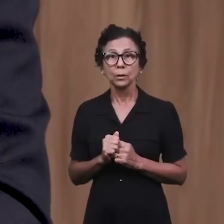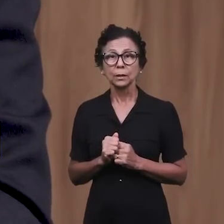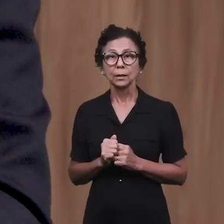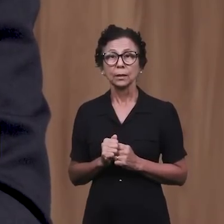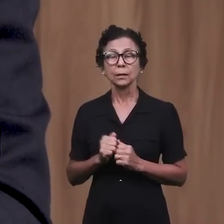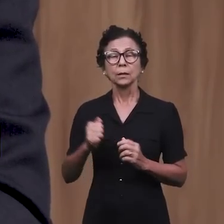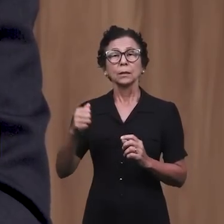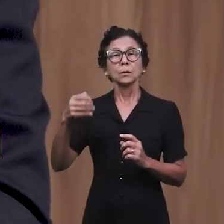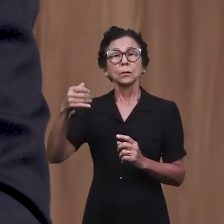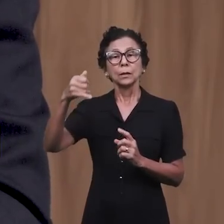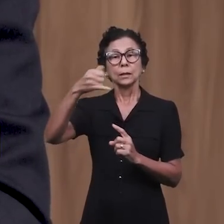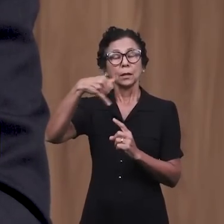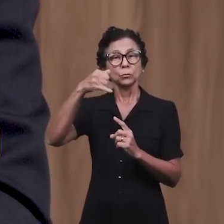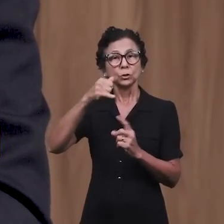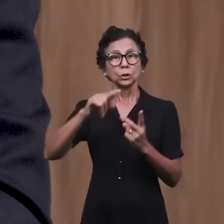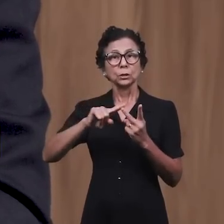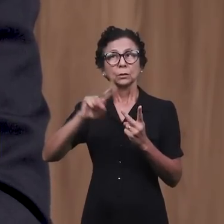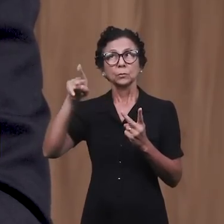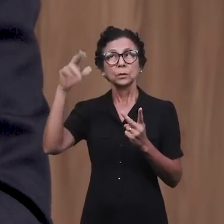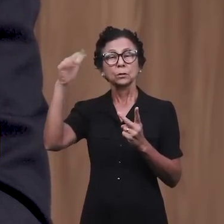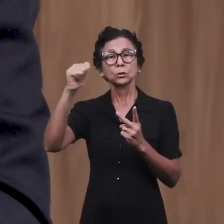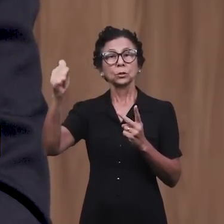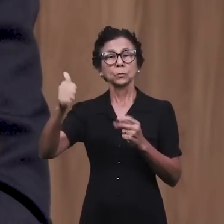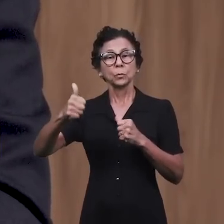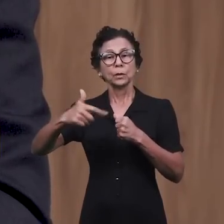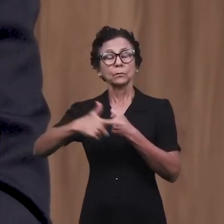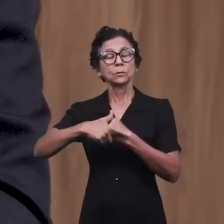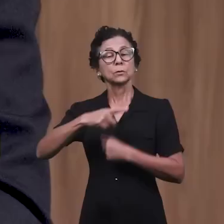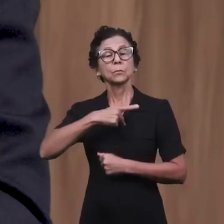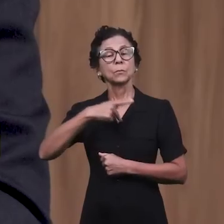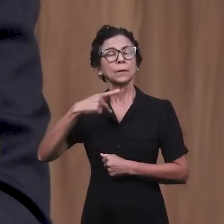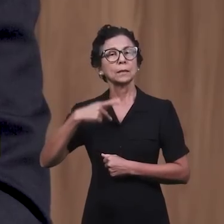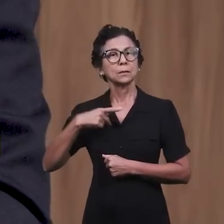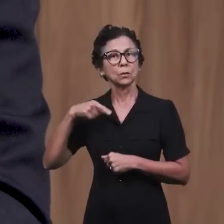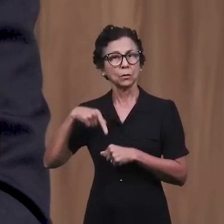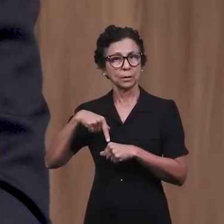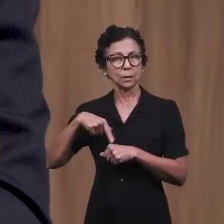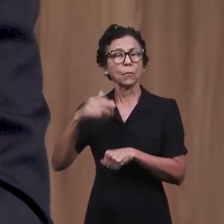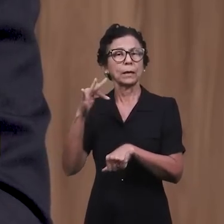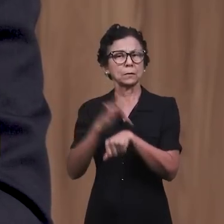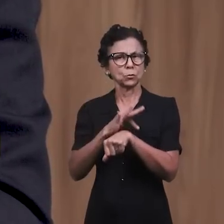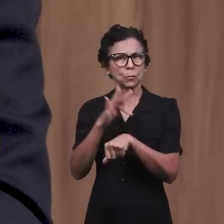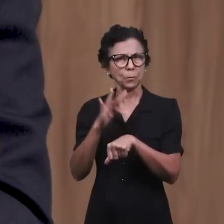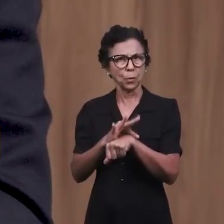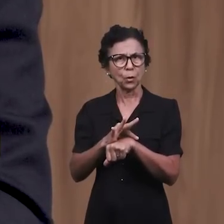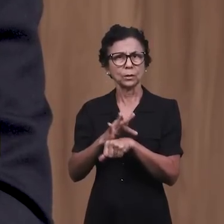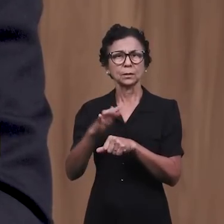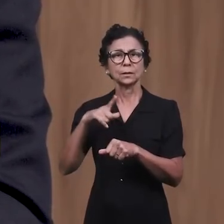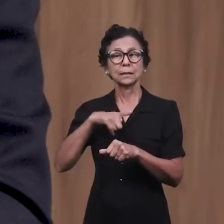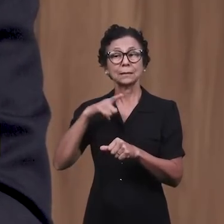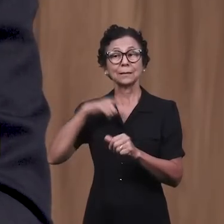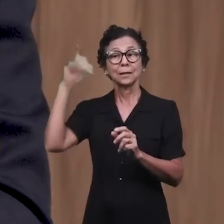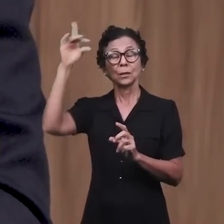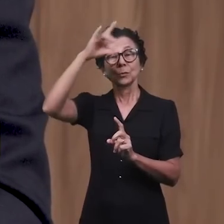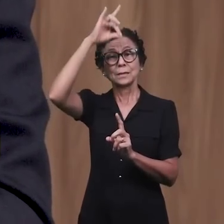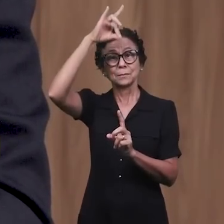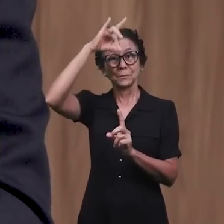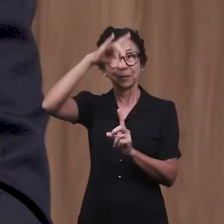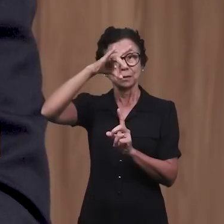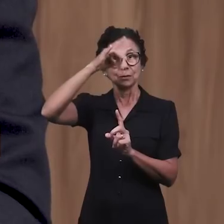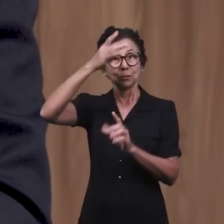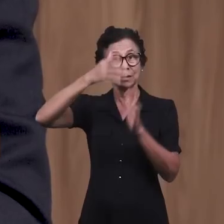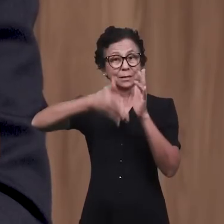Então o pastor, ele suporta o drama que às vezes uma família está vivendo, a dificuldade que uma pessoa